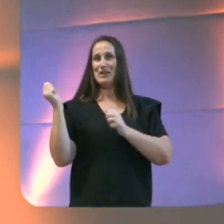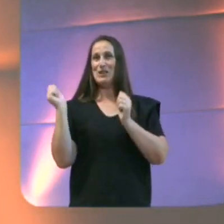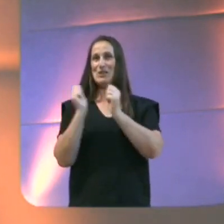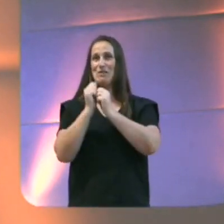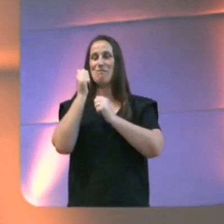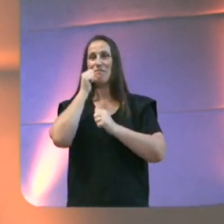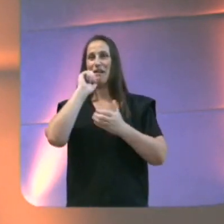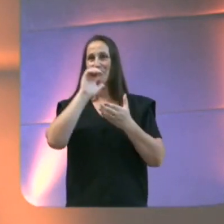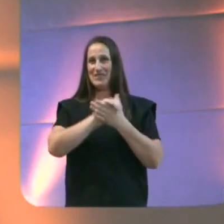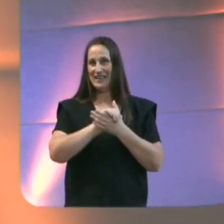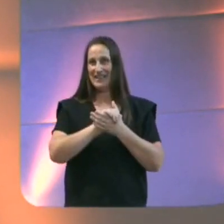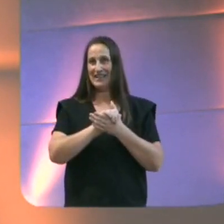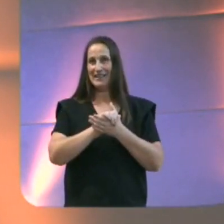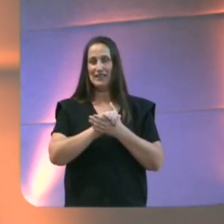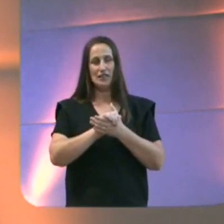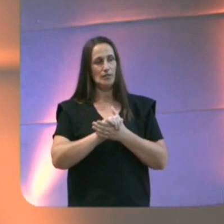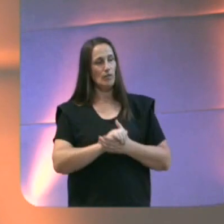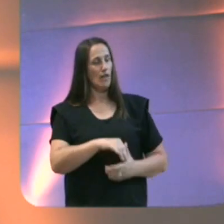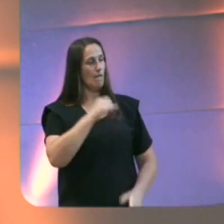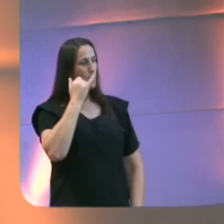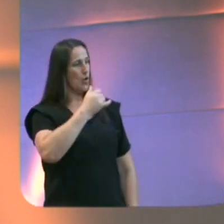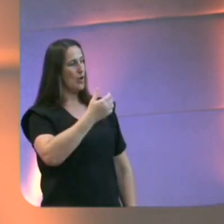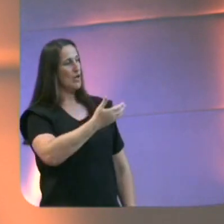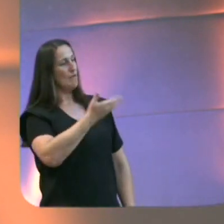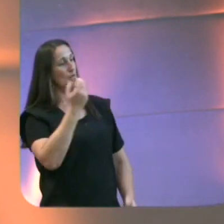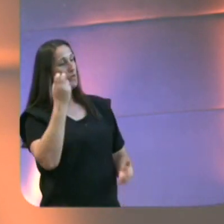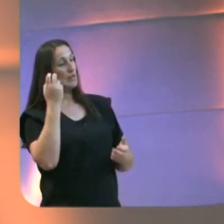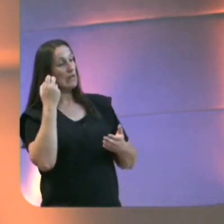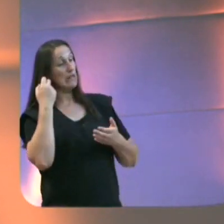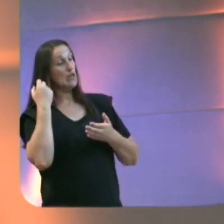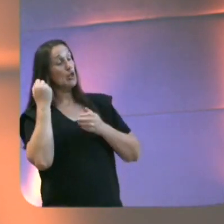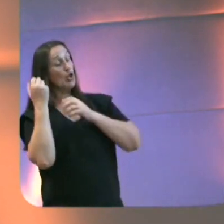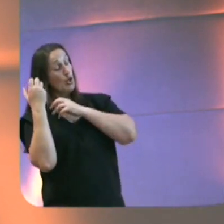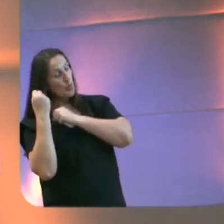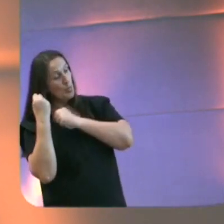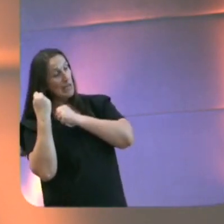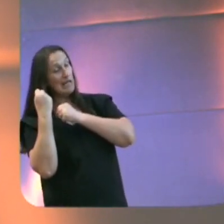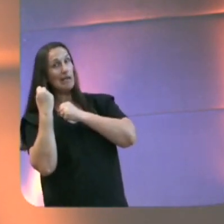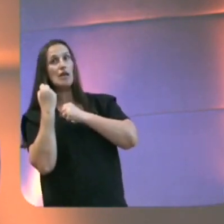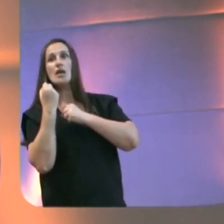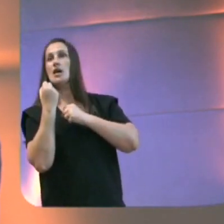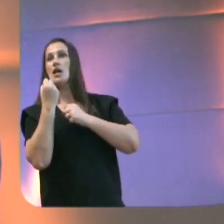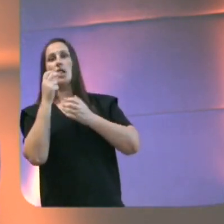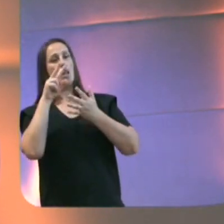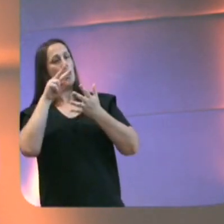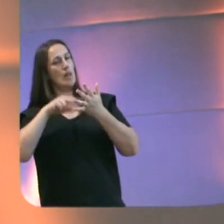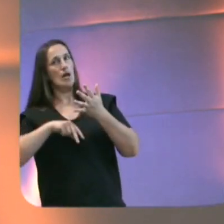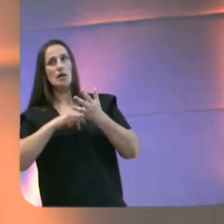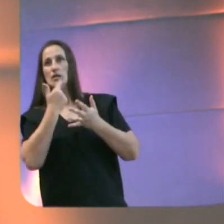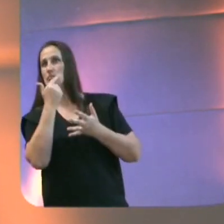vem para a cama, não traga o seu livro, você tem que ficar comigo.